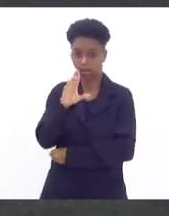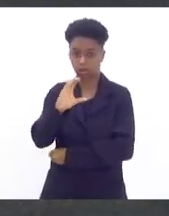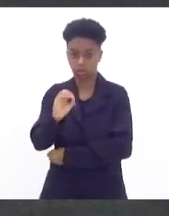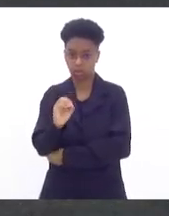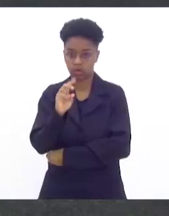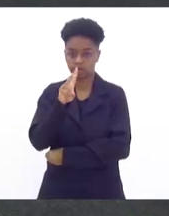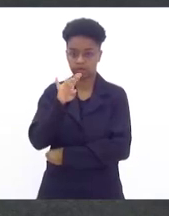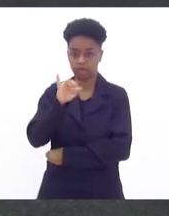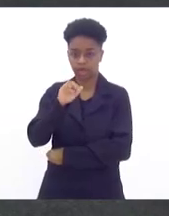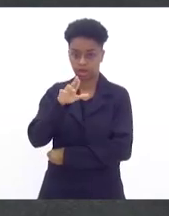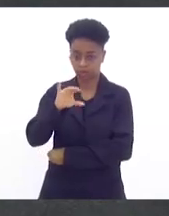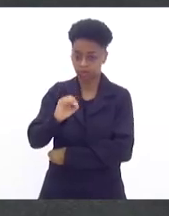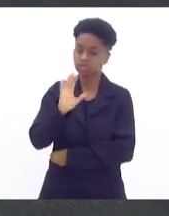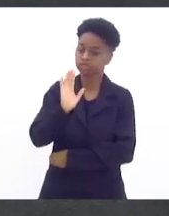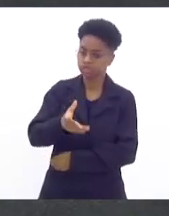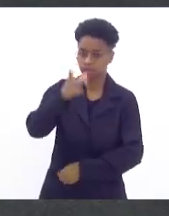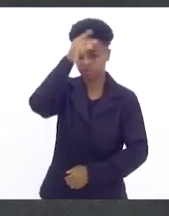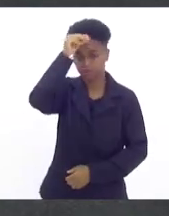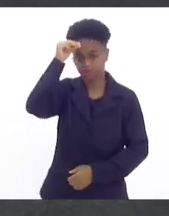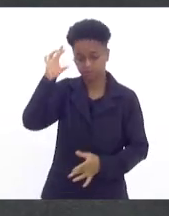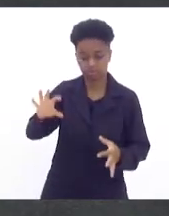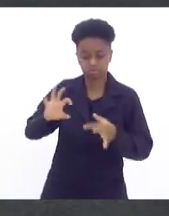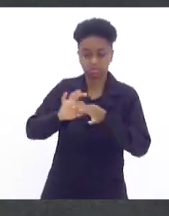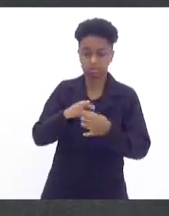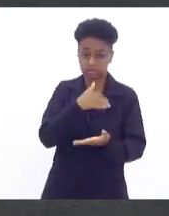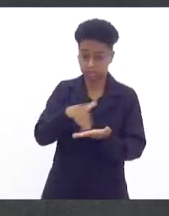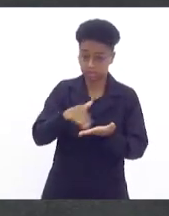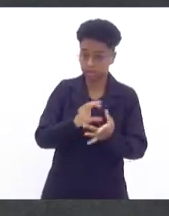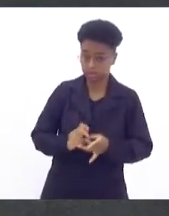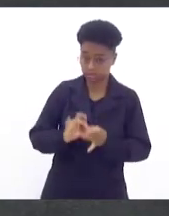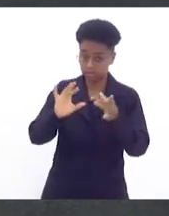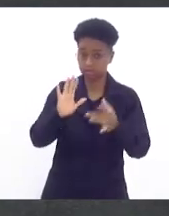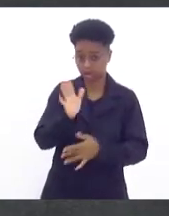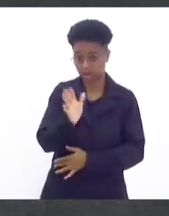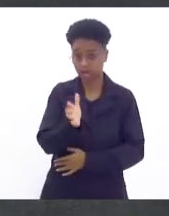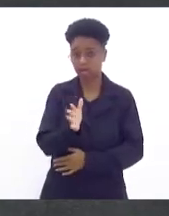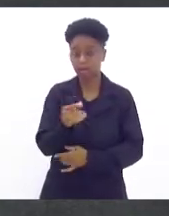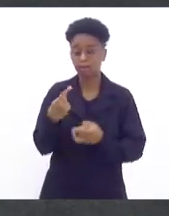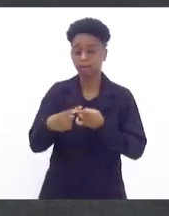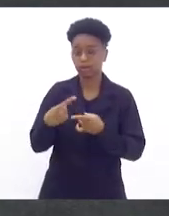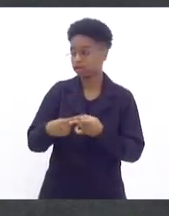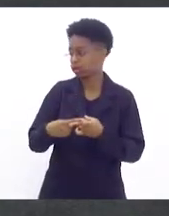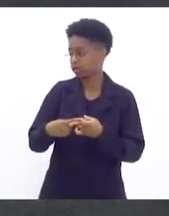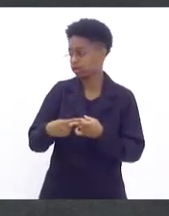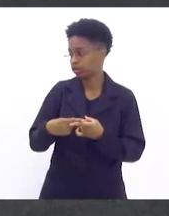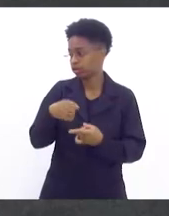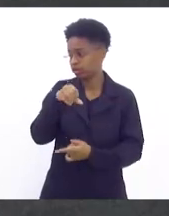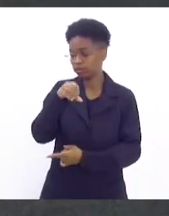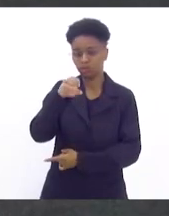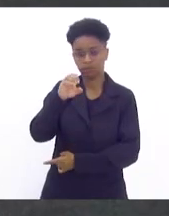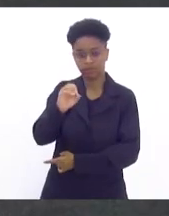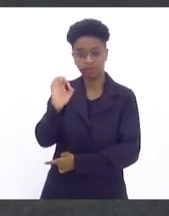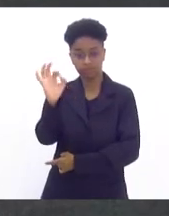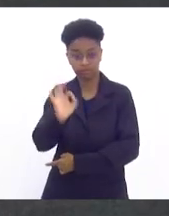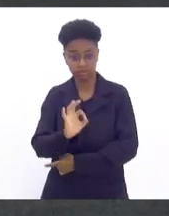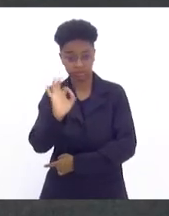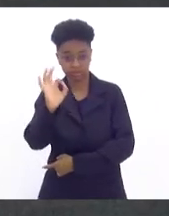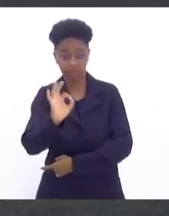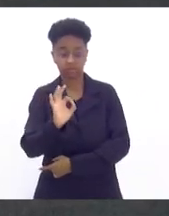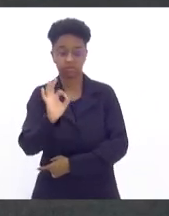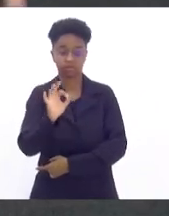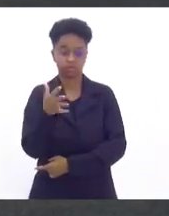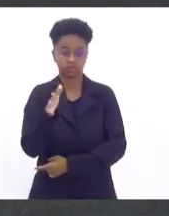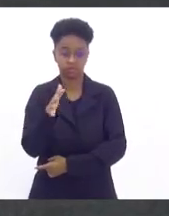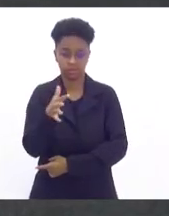já fez o convênio junto com a secretaria autorizando até porque 90 e pouco por cento 90 e poucos por cento do